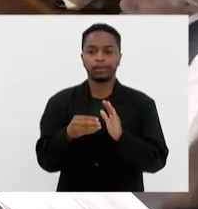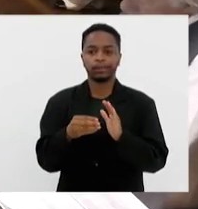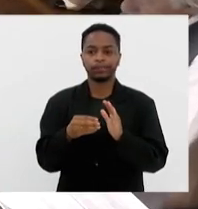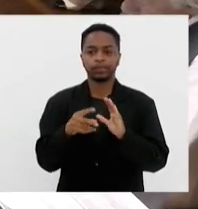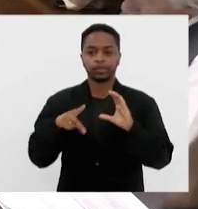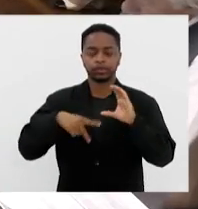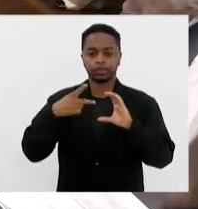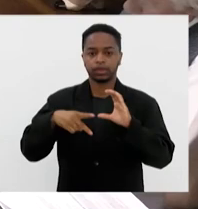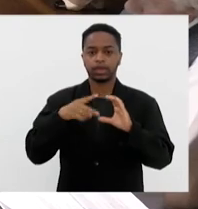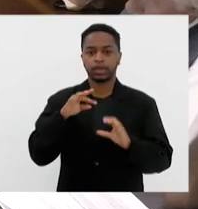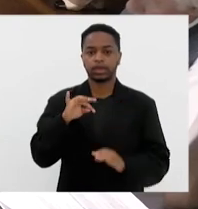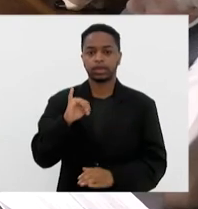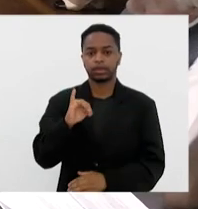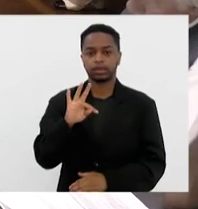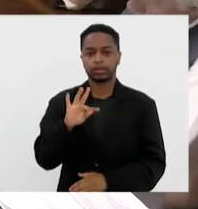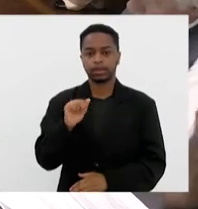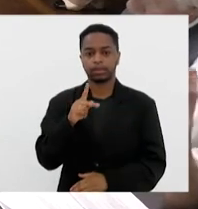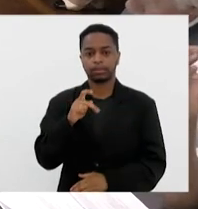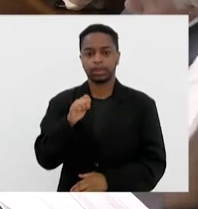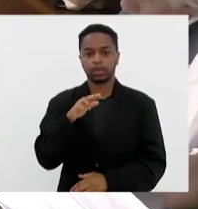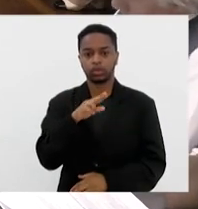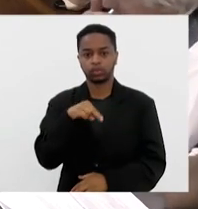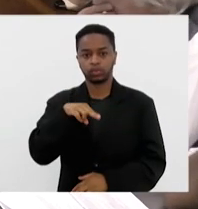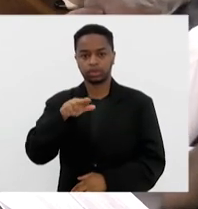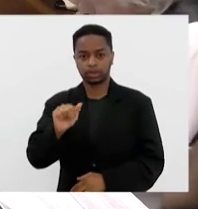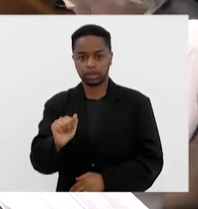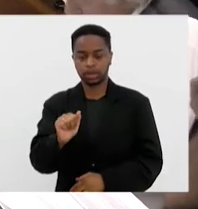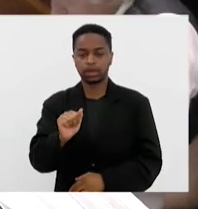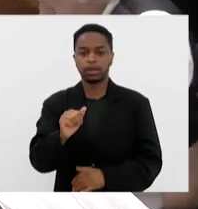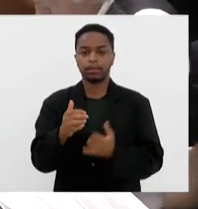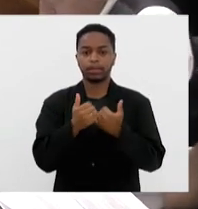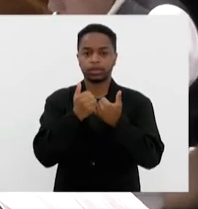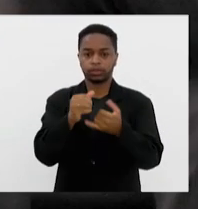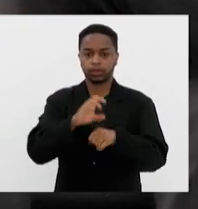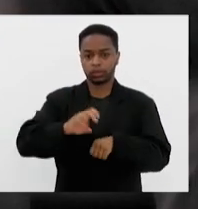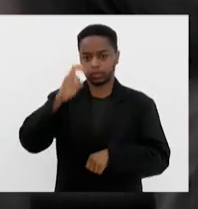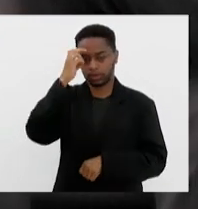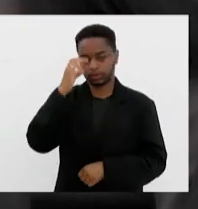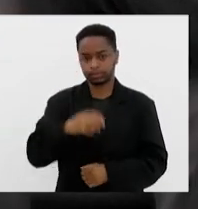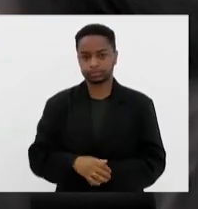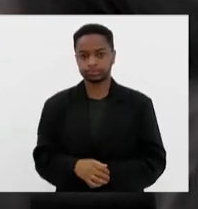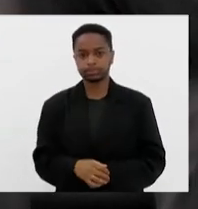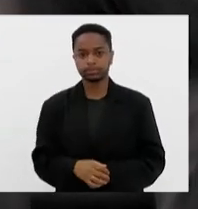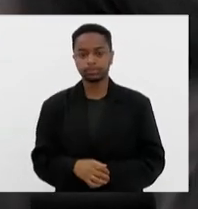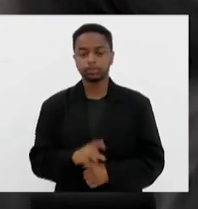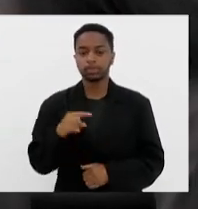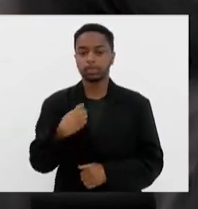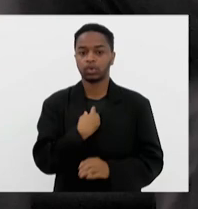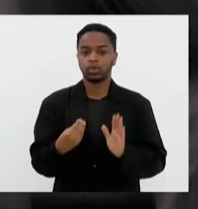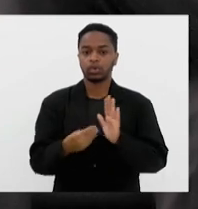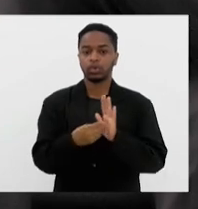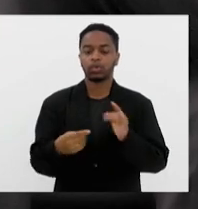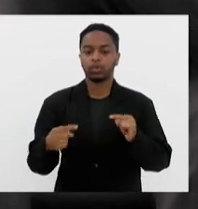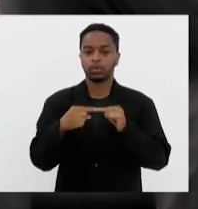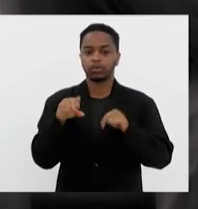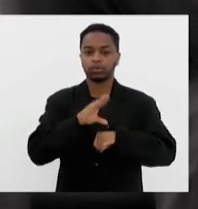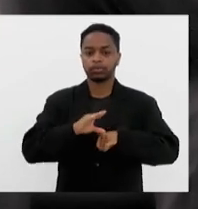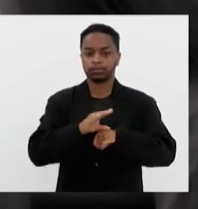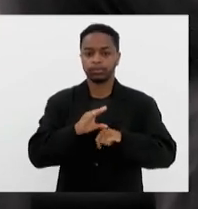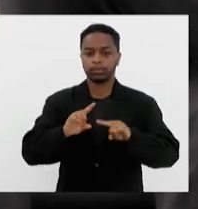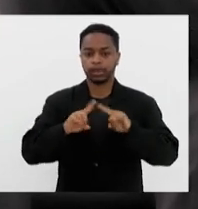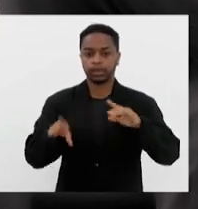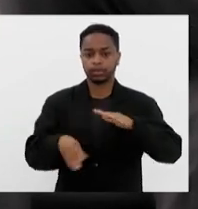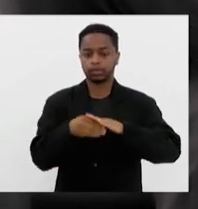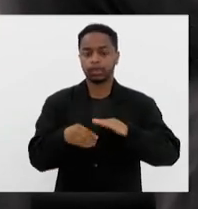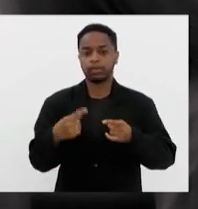Janeiro. Para aparecer, deputada Verônica Lima. Bom, aqui nós fizemos constitucionalidade com emendas. No